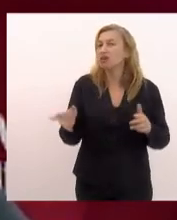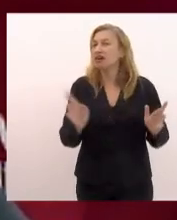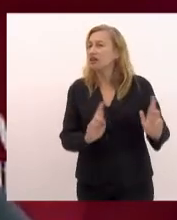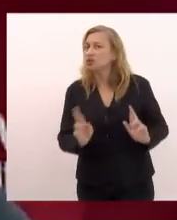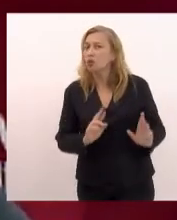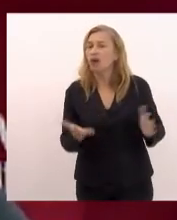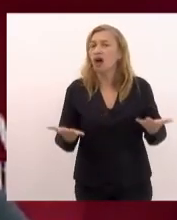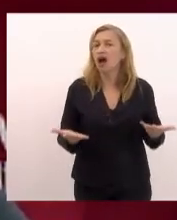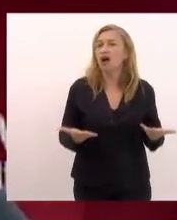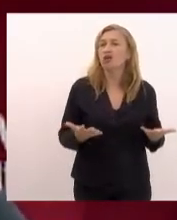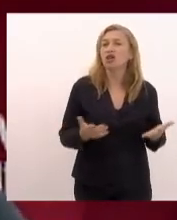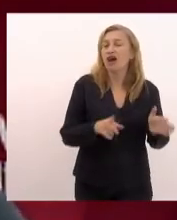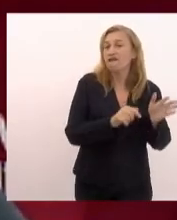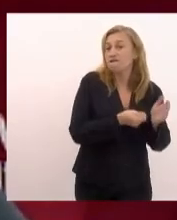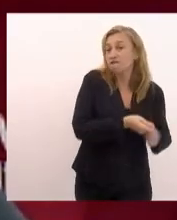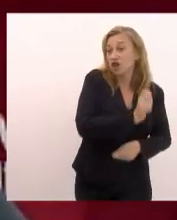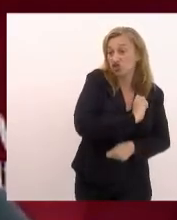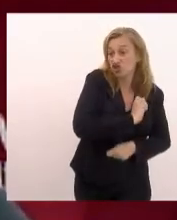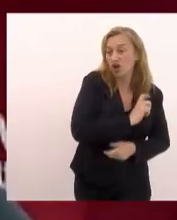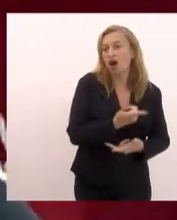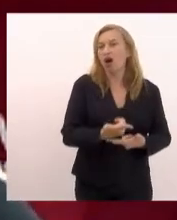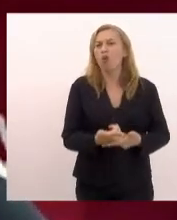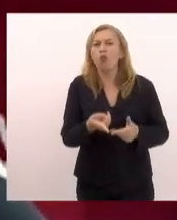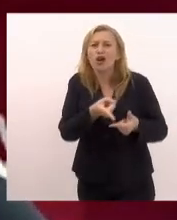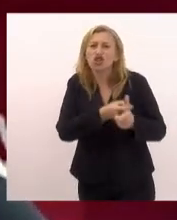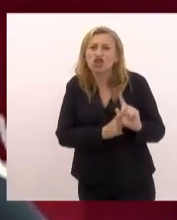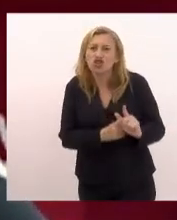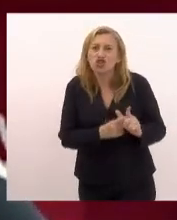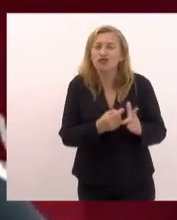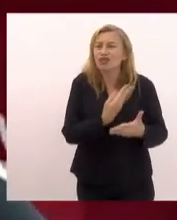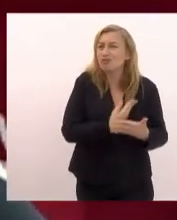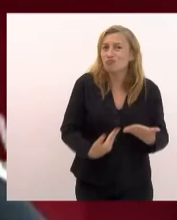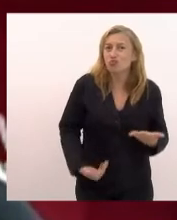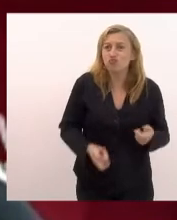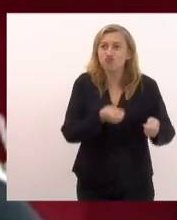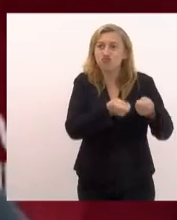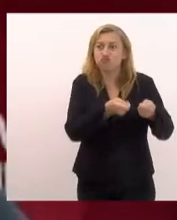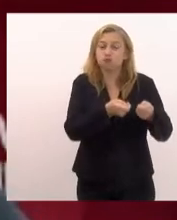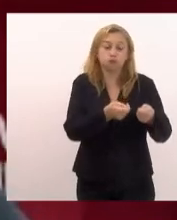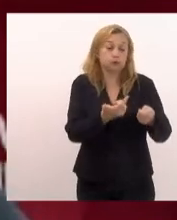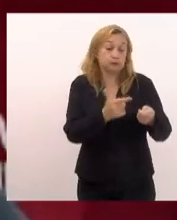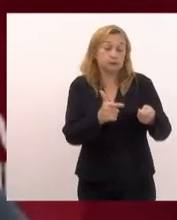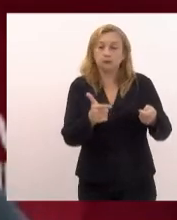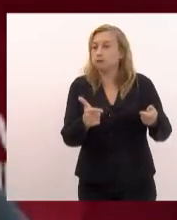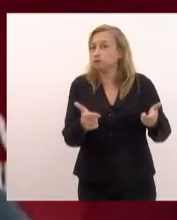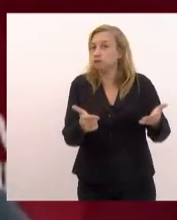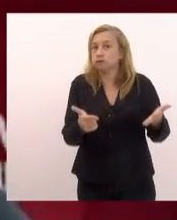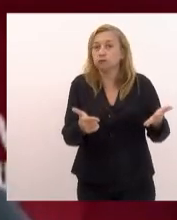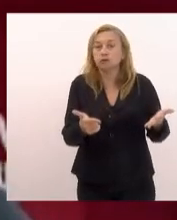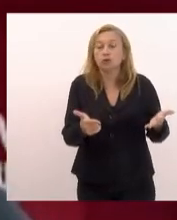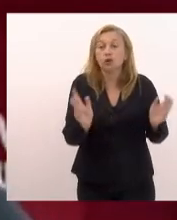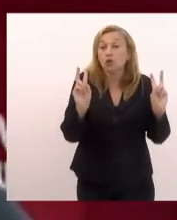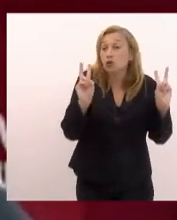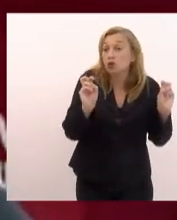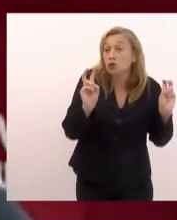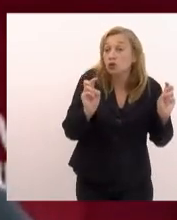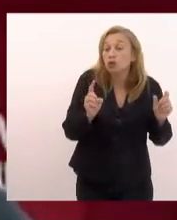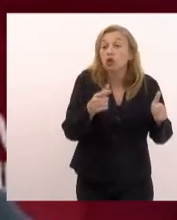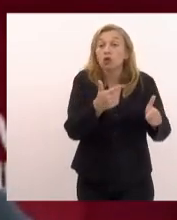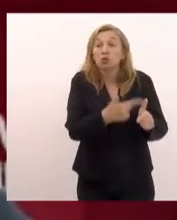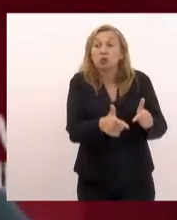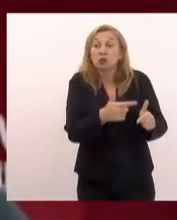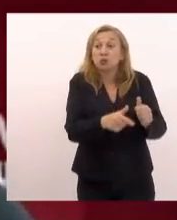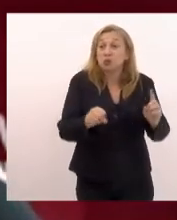à questão fiscal, a uma dívida pública sem controle, as questões, né, dos problemas